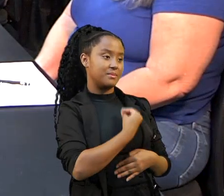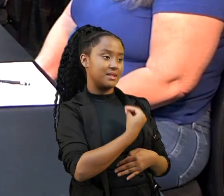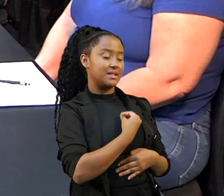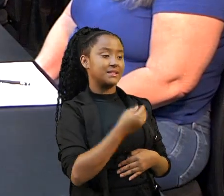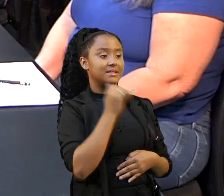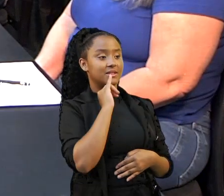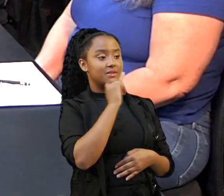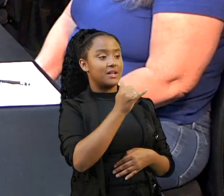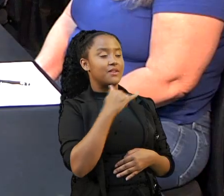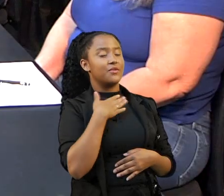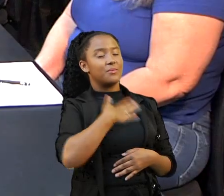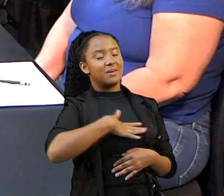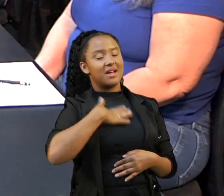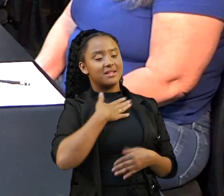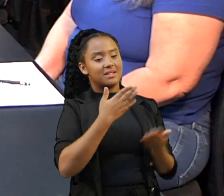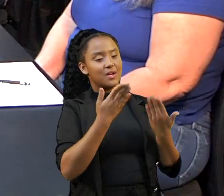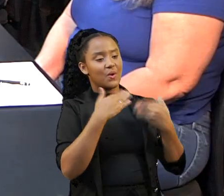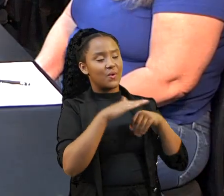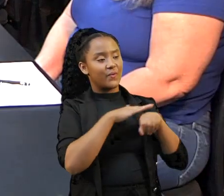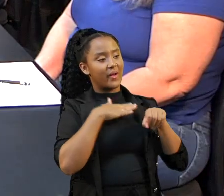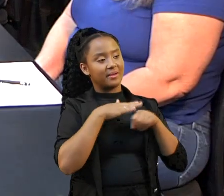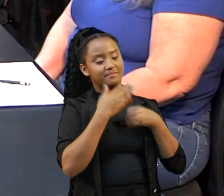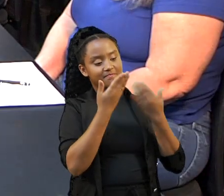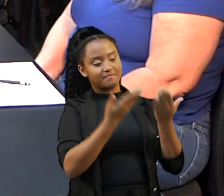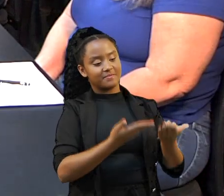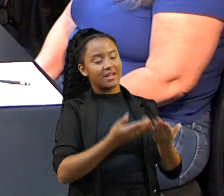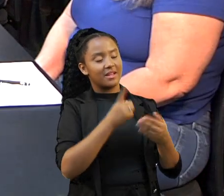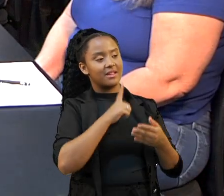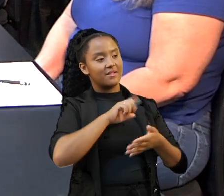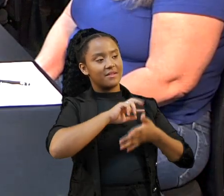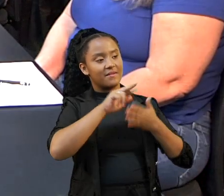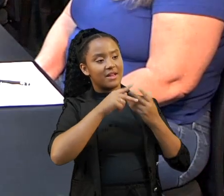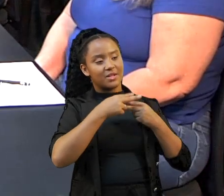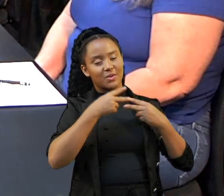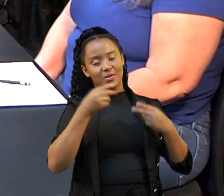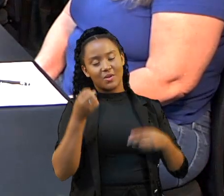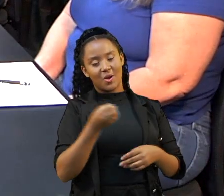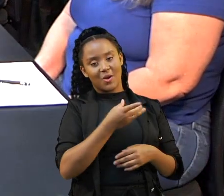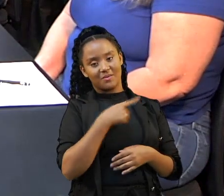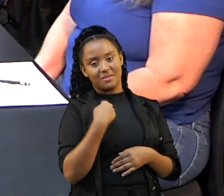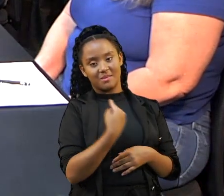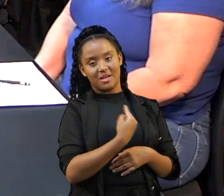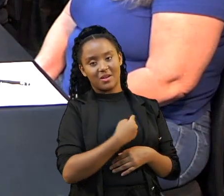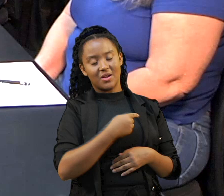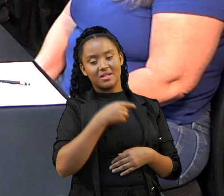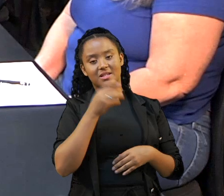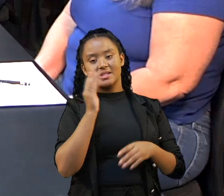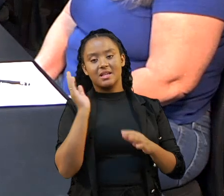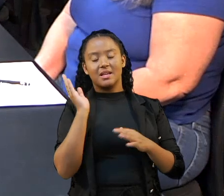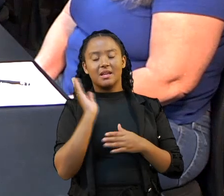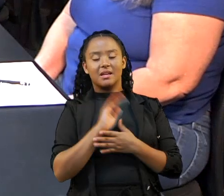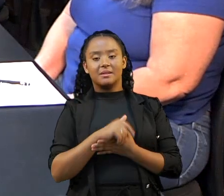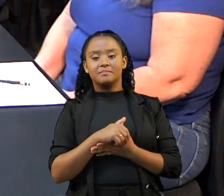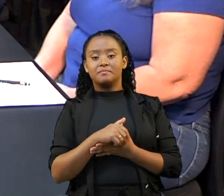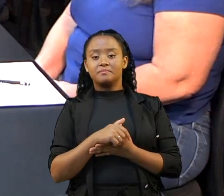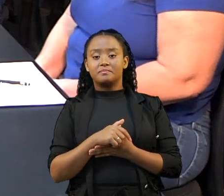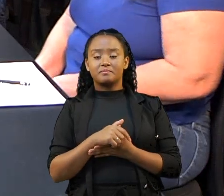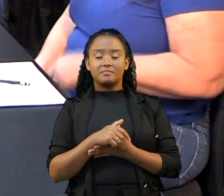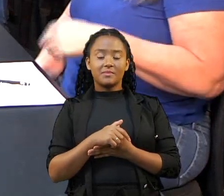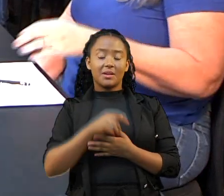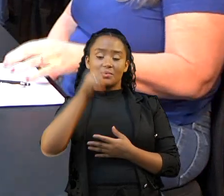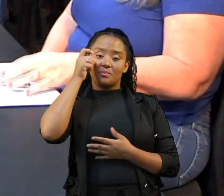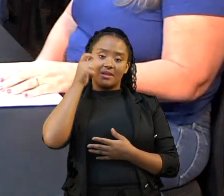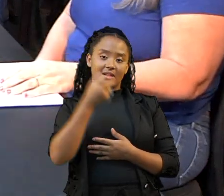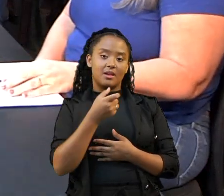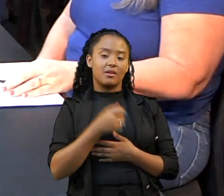foi um grande prazer falar com você. Você trouxe muita coisa nova pra gente. Eu acho que esse programa está interessantíssimo e imperdível, não tá, Eliane? Pois é, uma